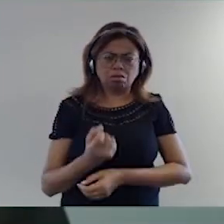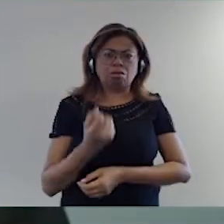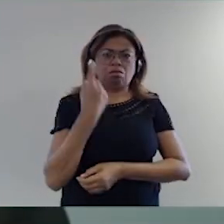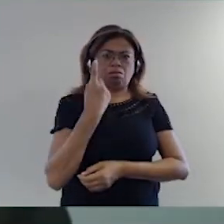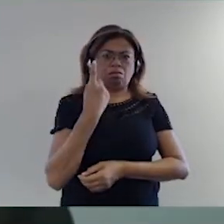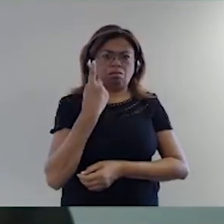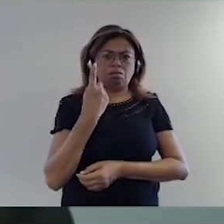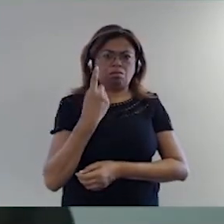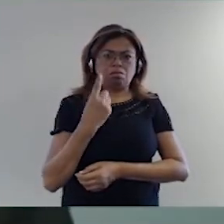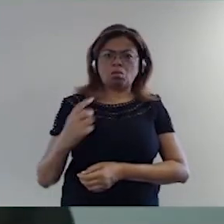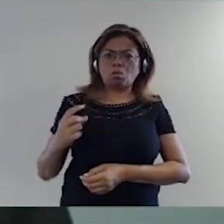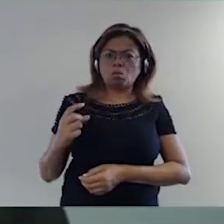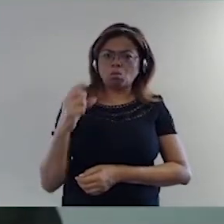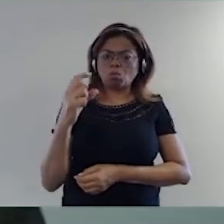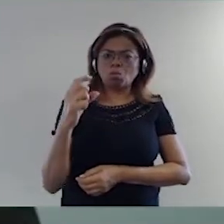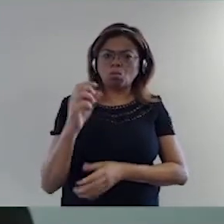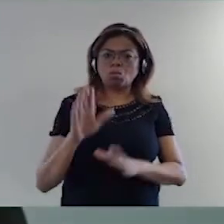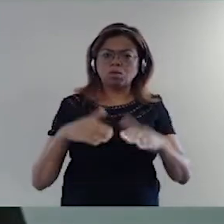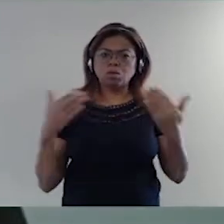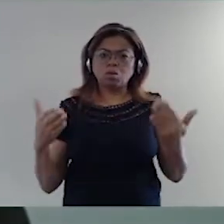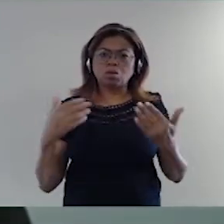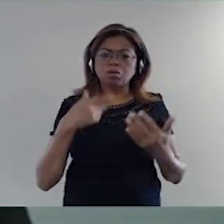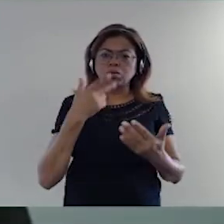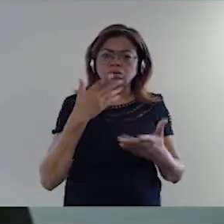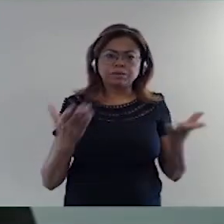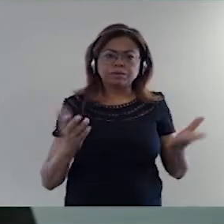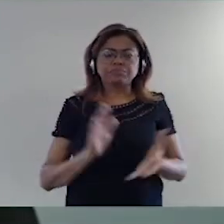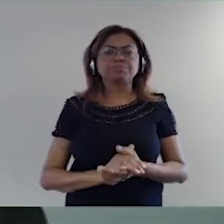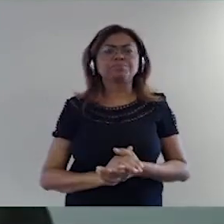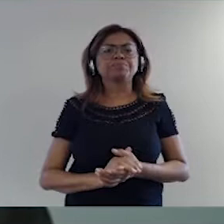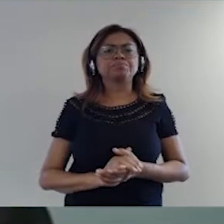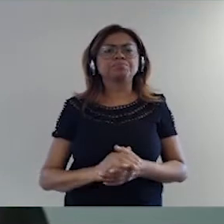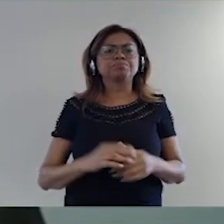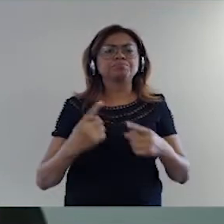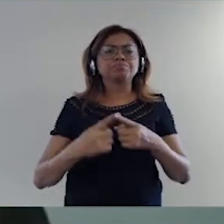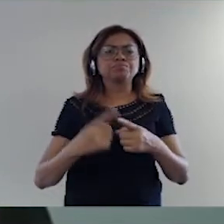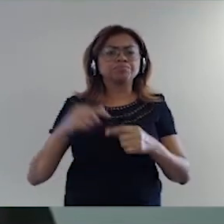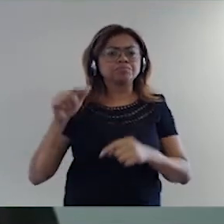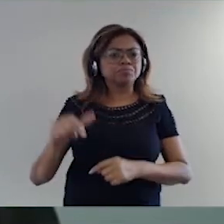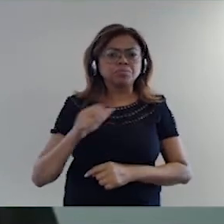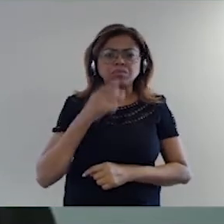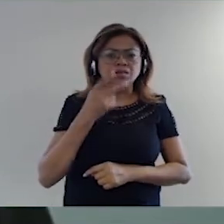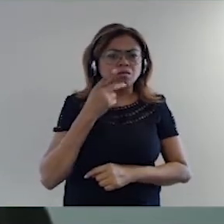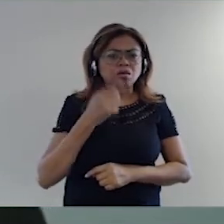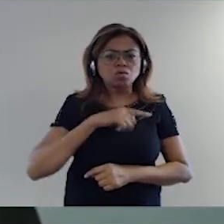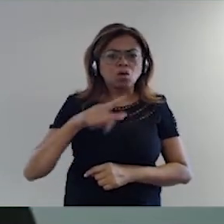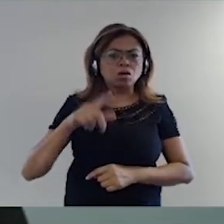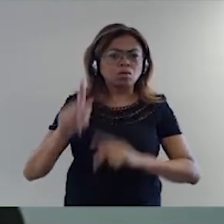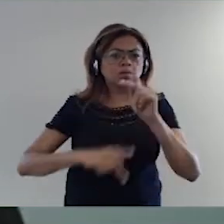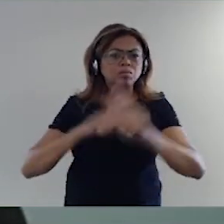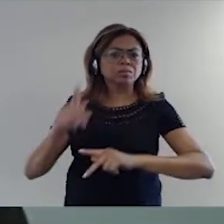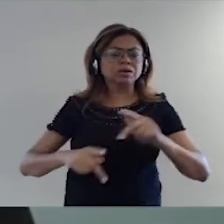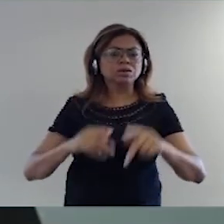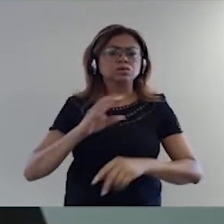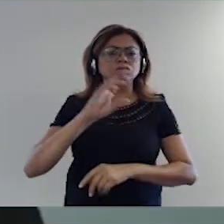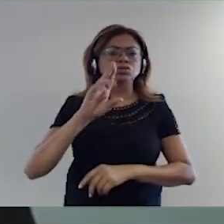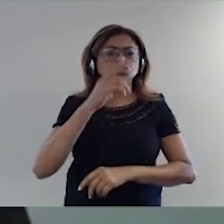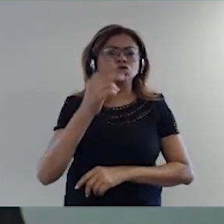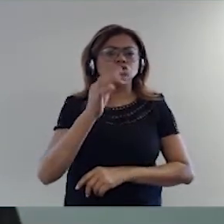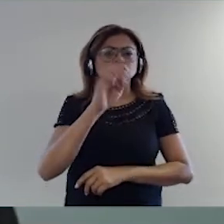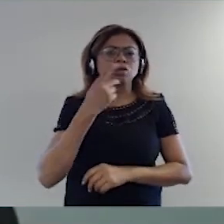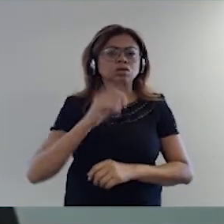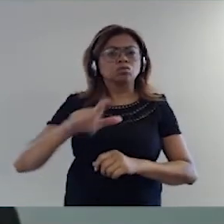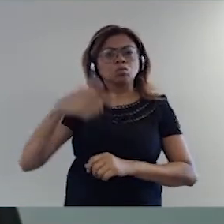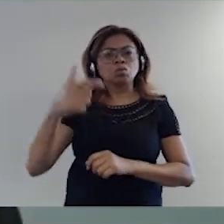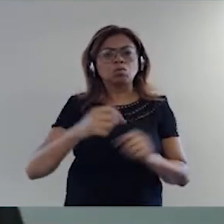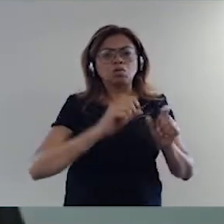foram proferidas é hoje alvo de uma divergência. Alega ele que proferiu para uma pessoa que estava num chat com ele numa outra